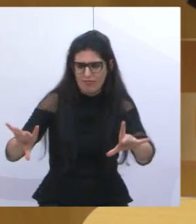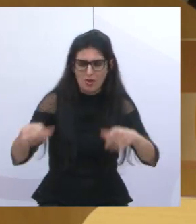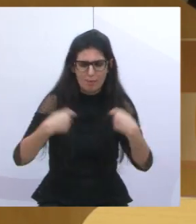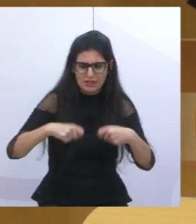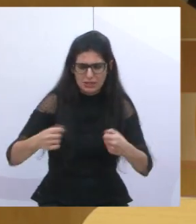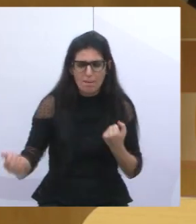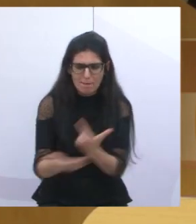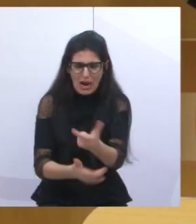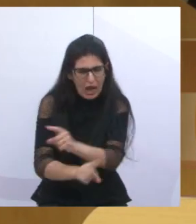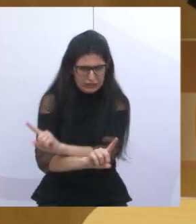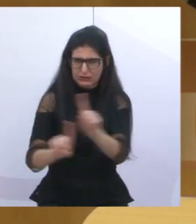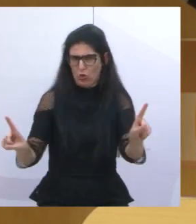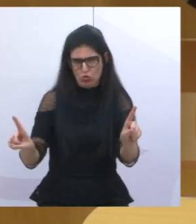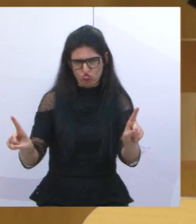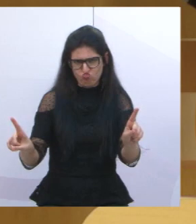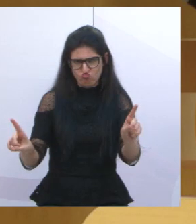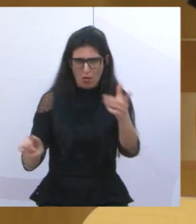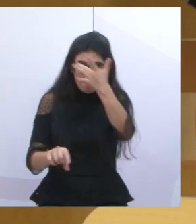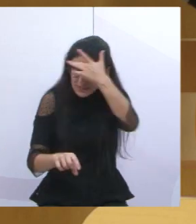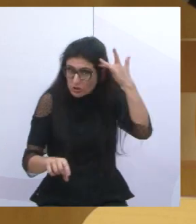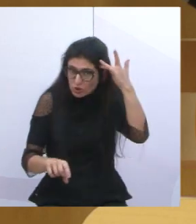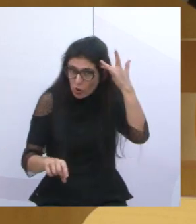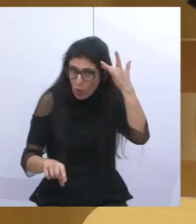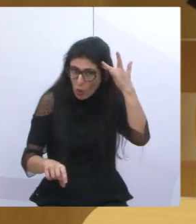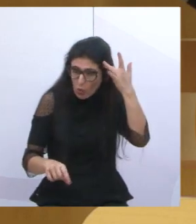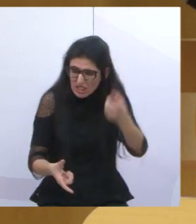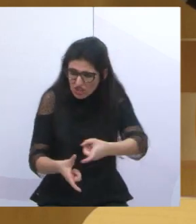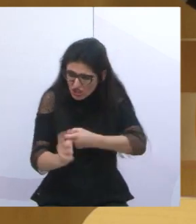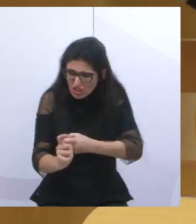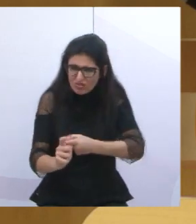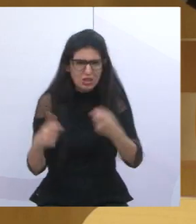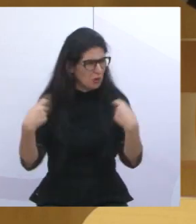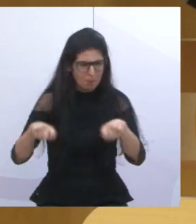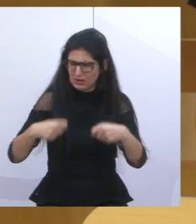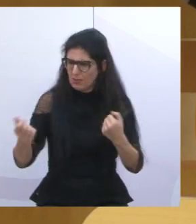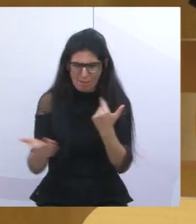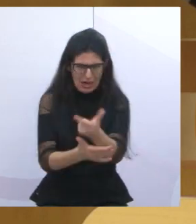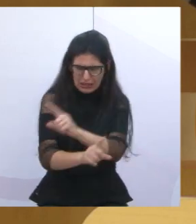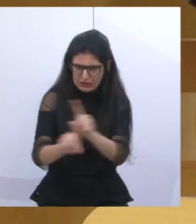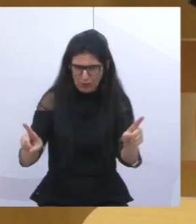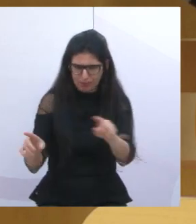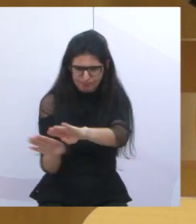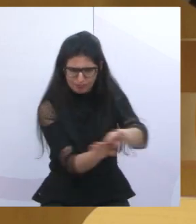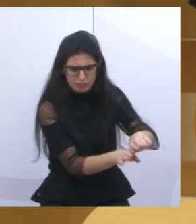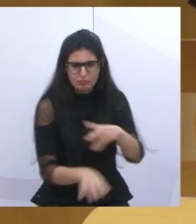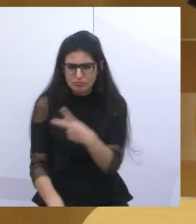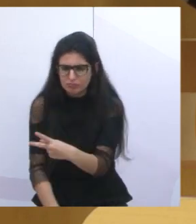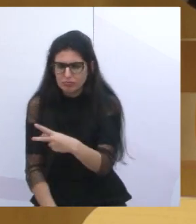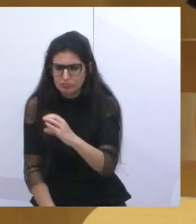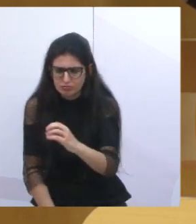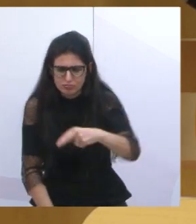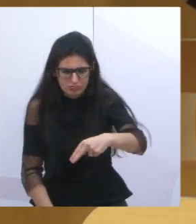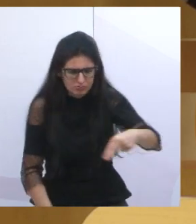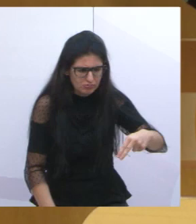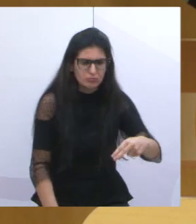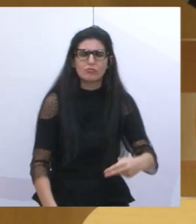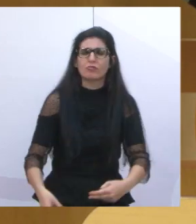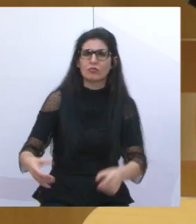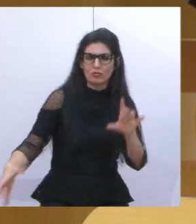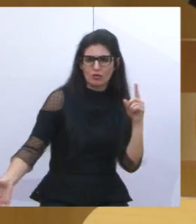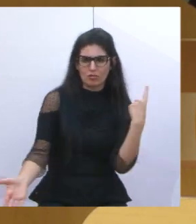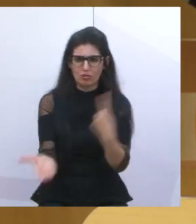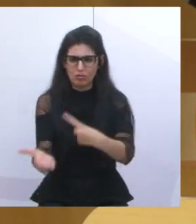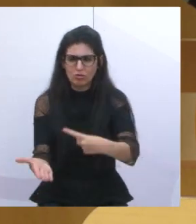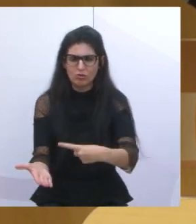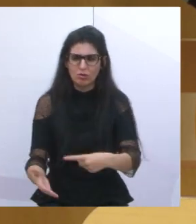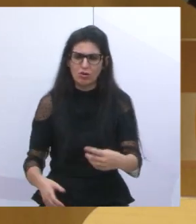melhoria. Só para explicar de forma rápida, esse PCMM é um sistema de parceria entre o poder público e